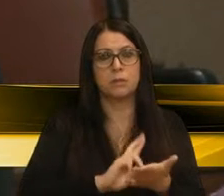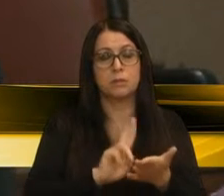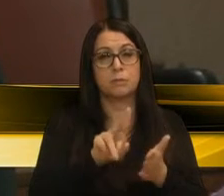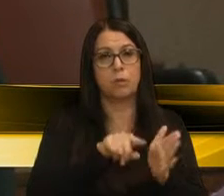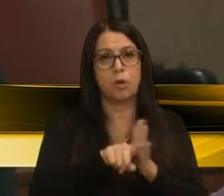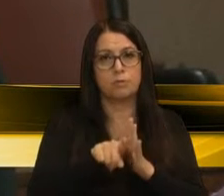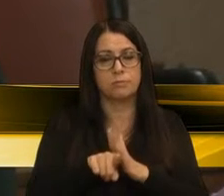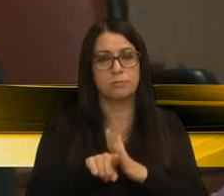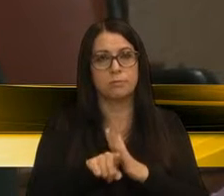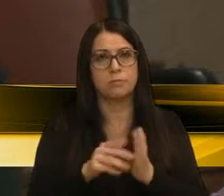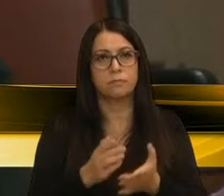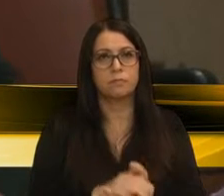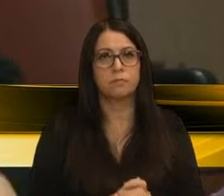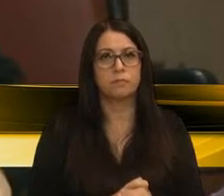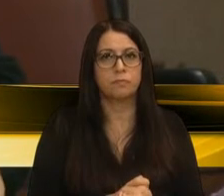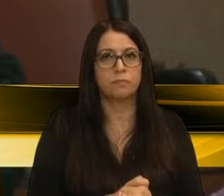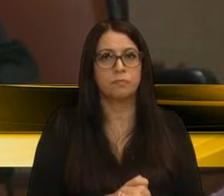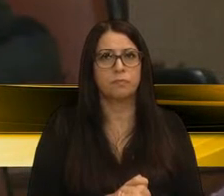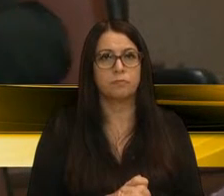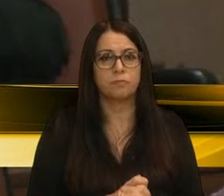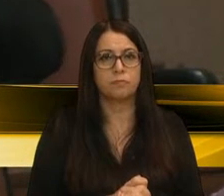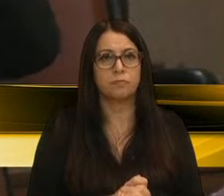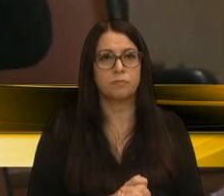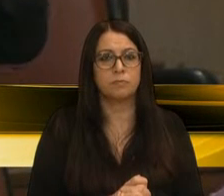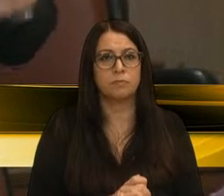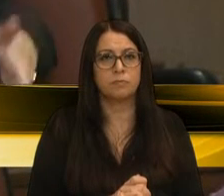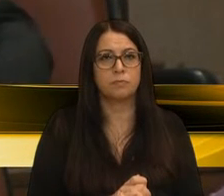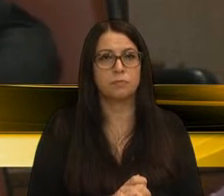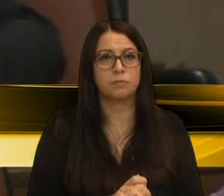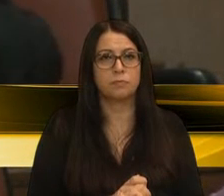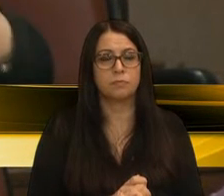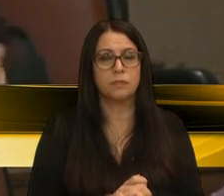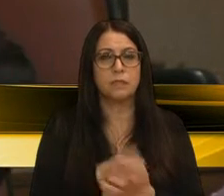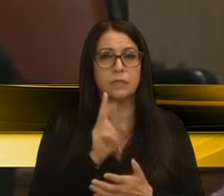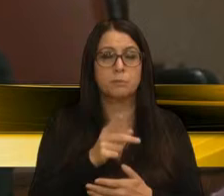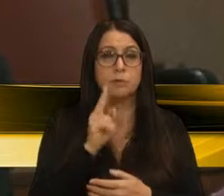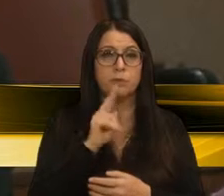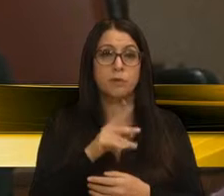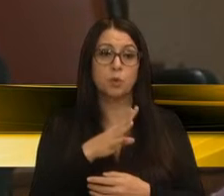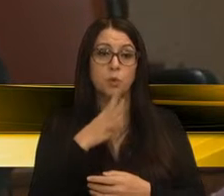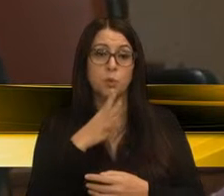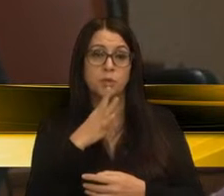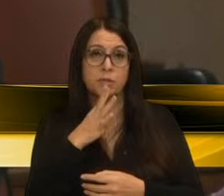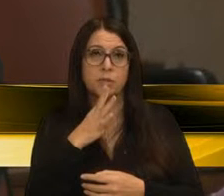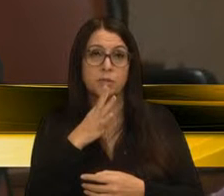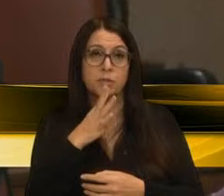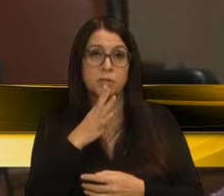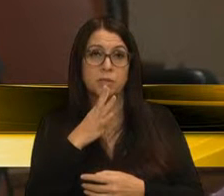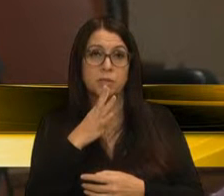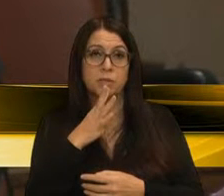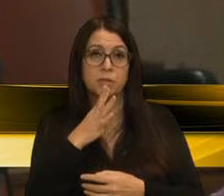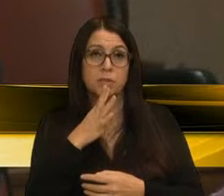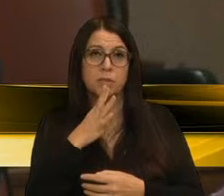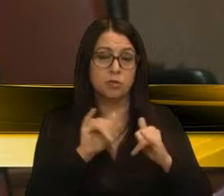respostas, mas na medida em que se tomou conhecimento que entraríamos com esse,